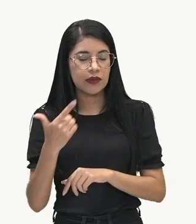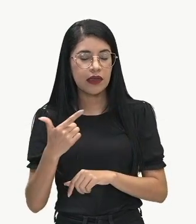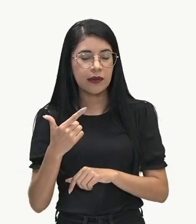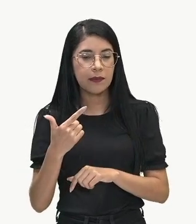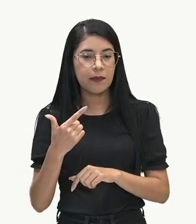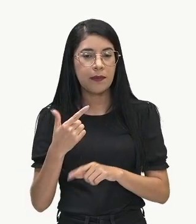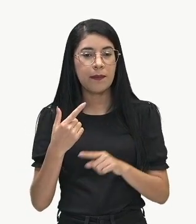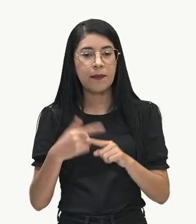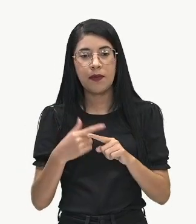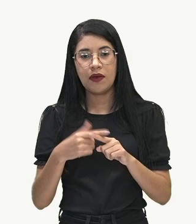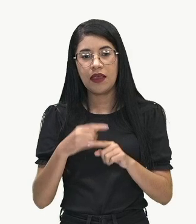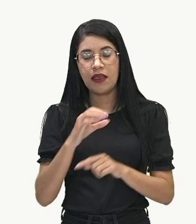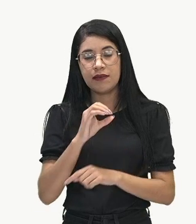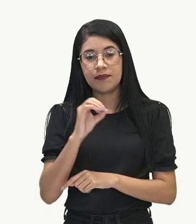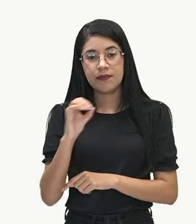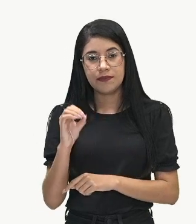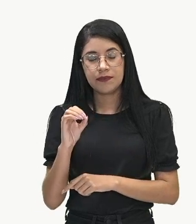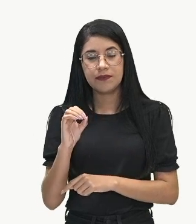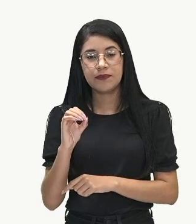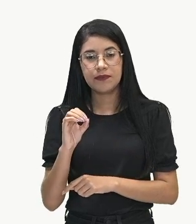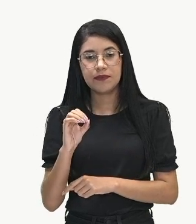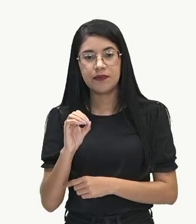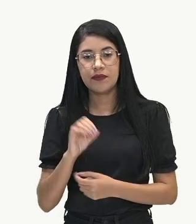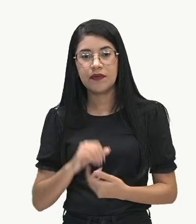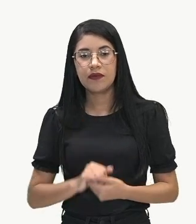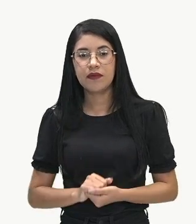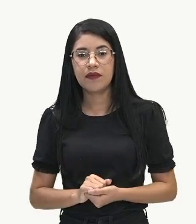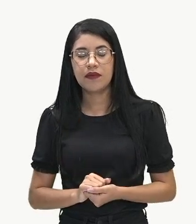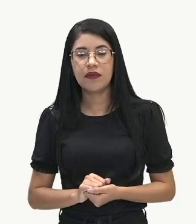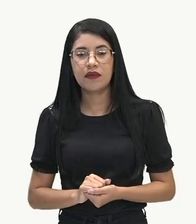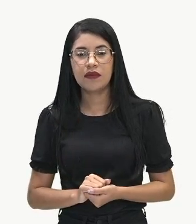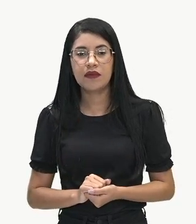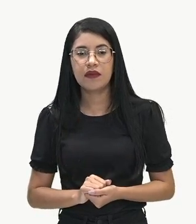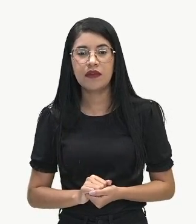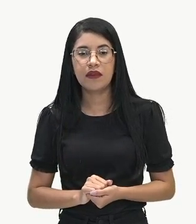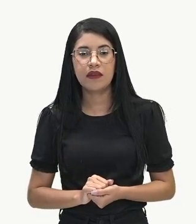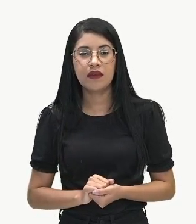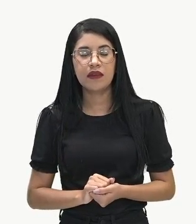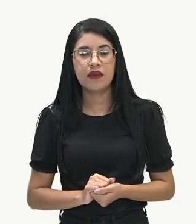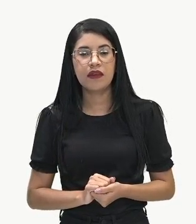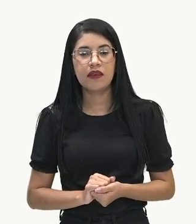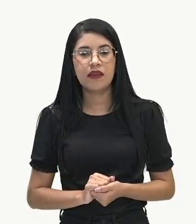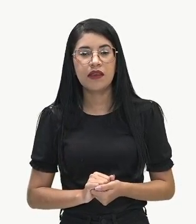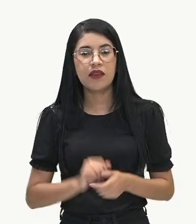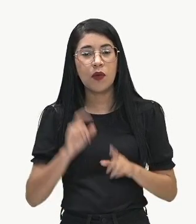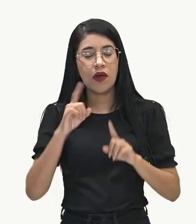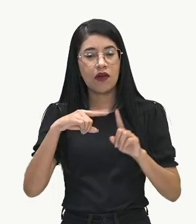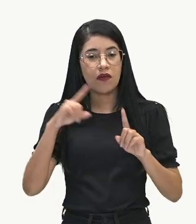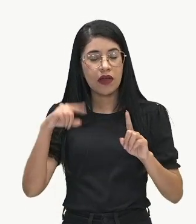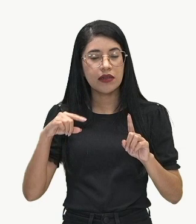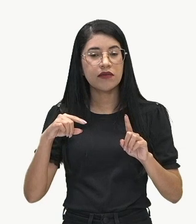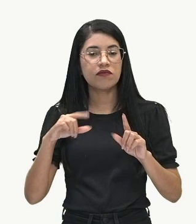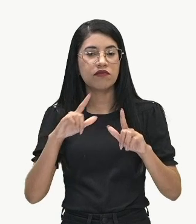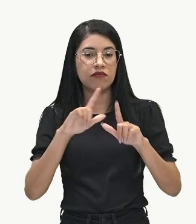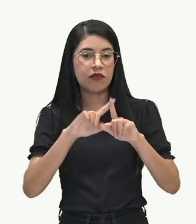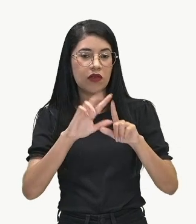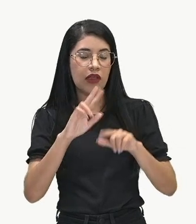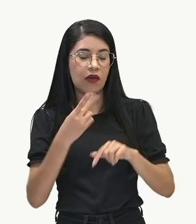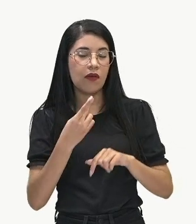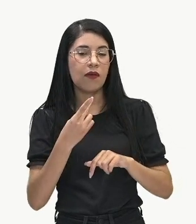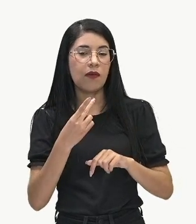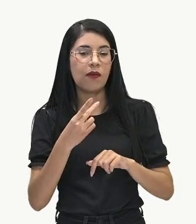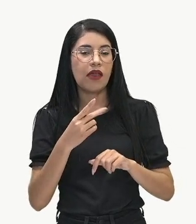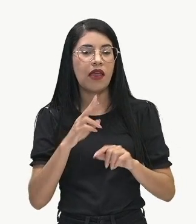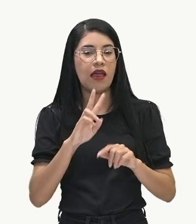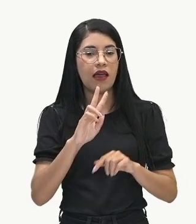0. A entalpia a variação de ΔH vai ser igual à variação de entalpia, né? Então a variação de